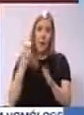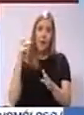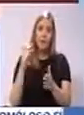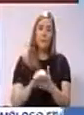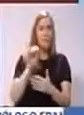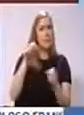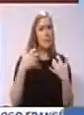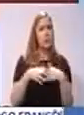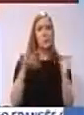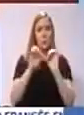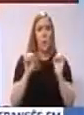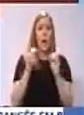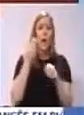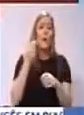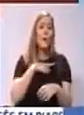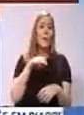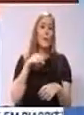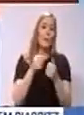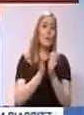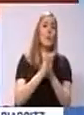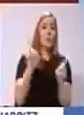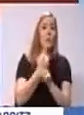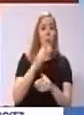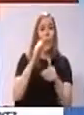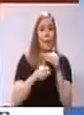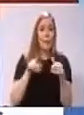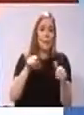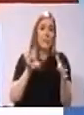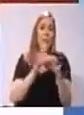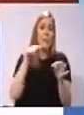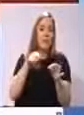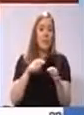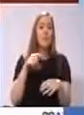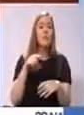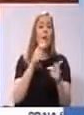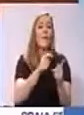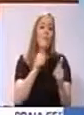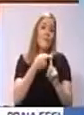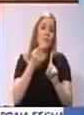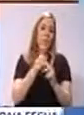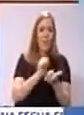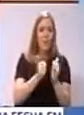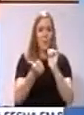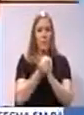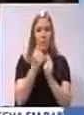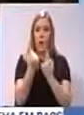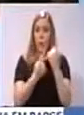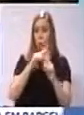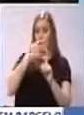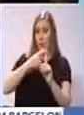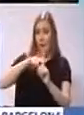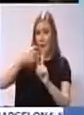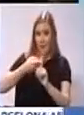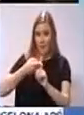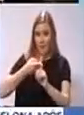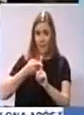Sim, sem dúvida, como todos certamos desta natureza, a Agrival foi fazendo algumas adaptações ao longo dos anos.